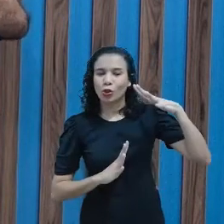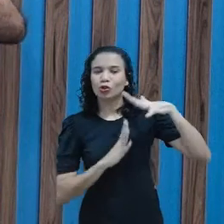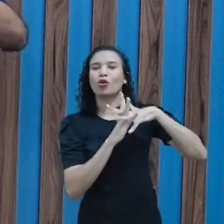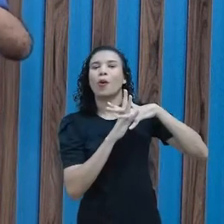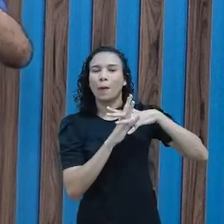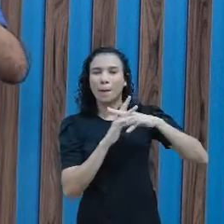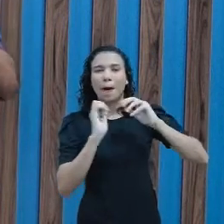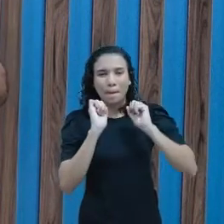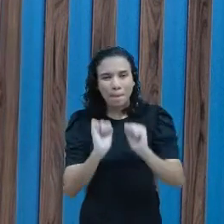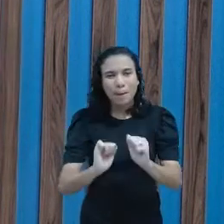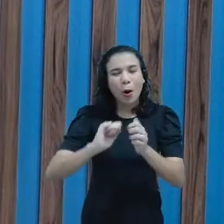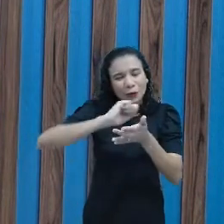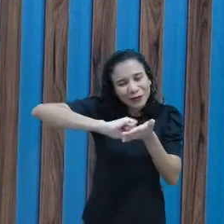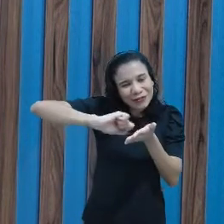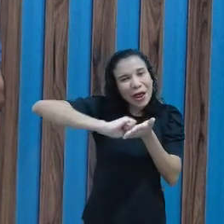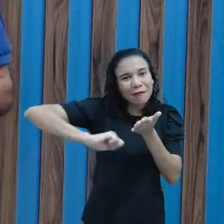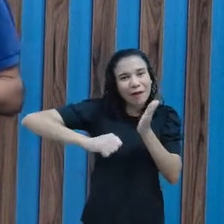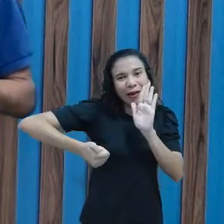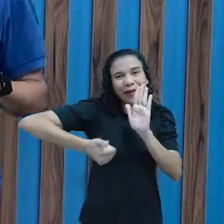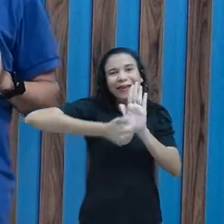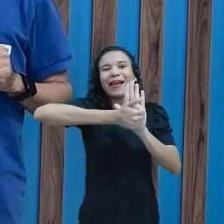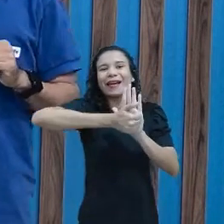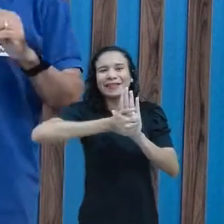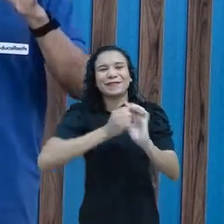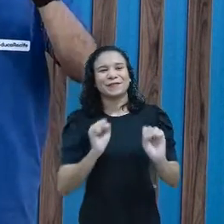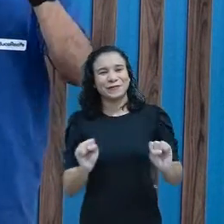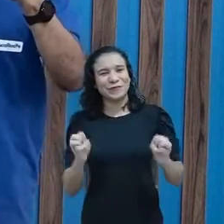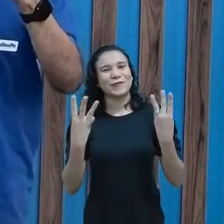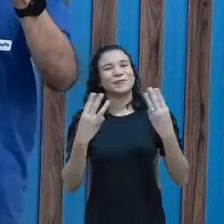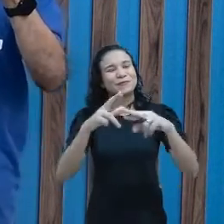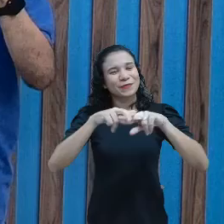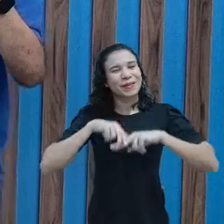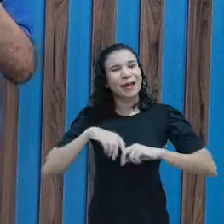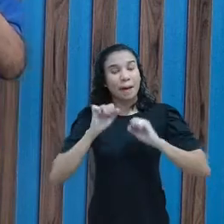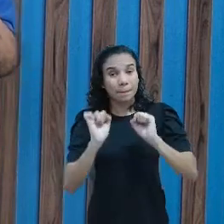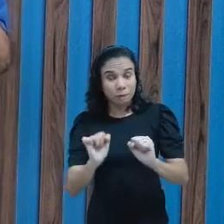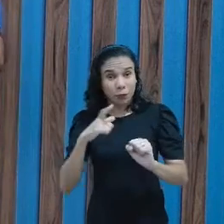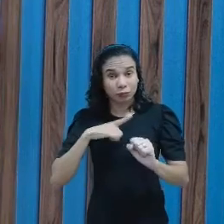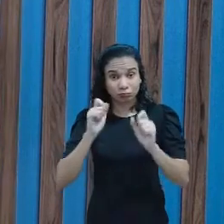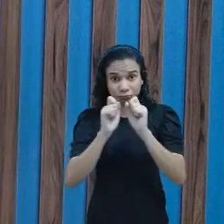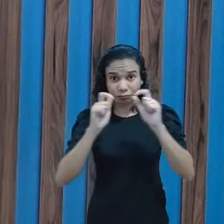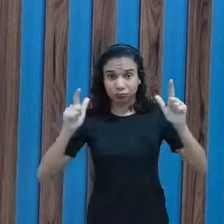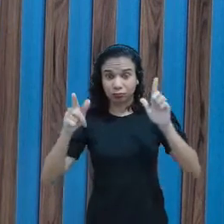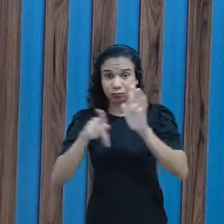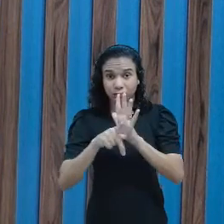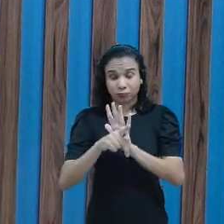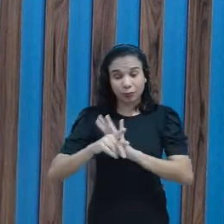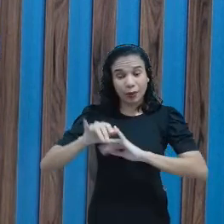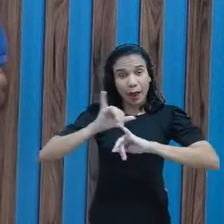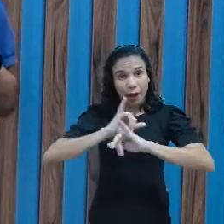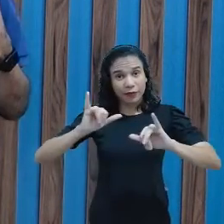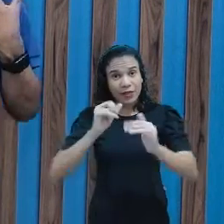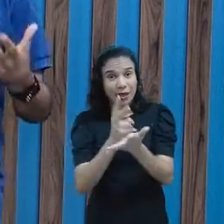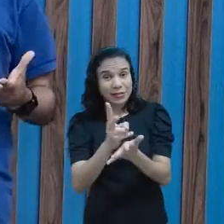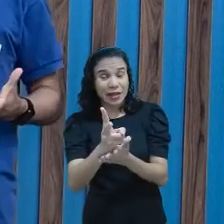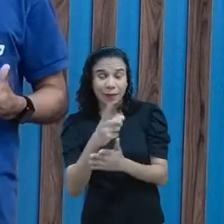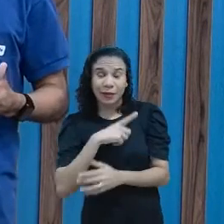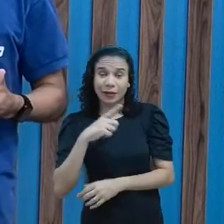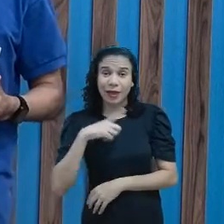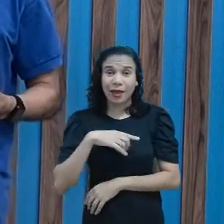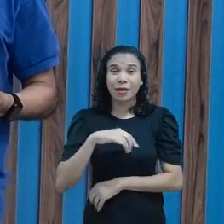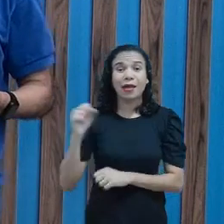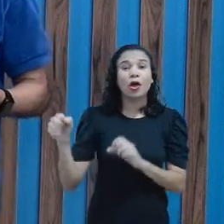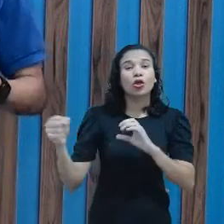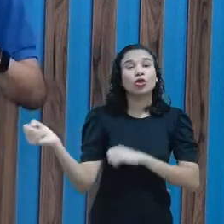inscrever lá, dar aquele like, ó, eita, show de bola! E aí você vai ativar o sininho das notificações para você receber as